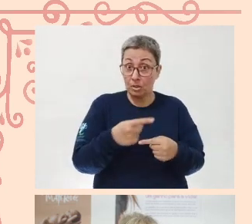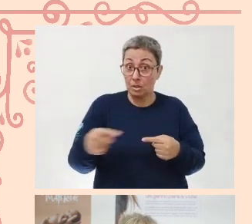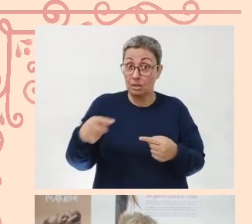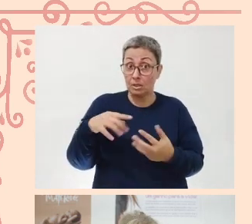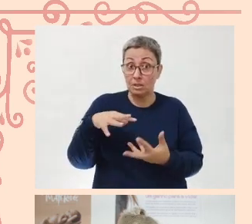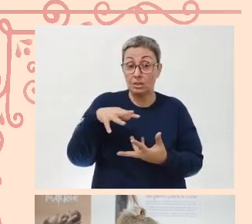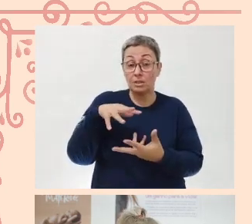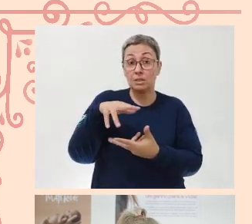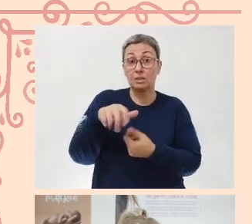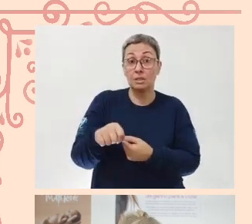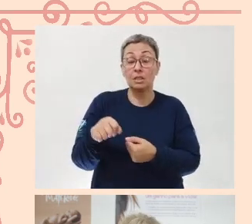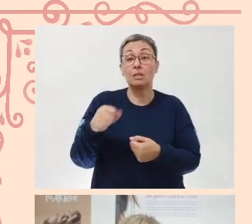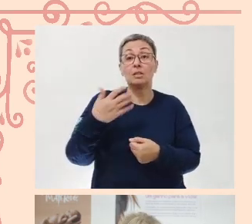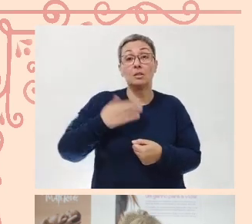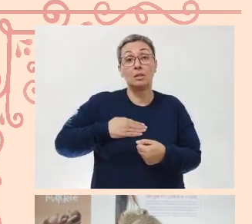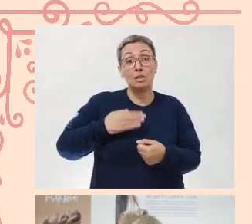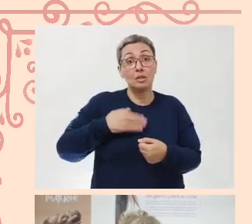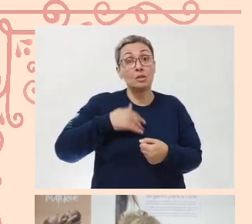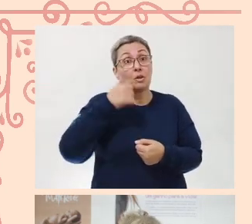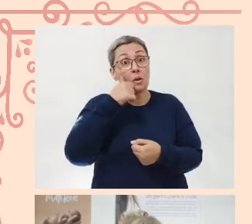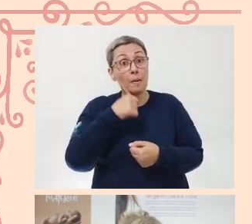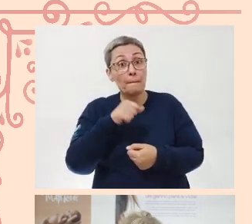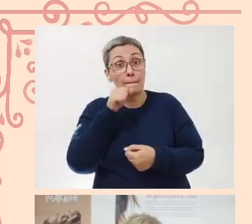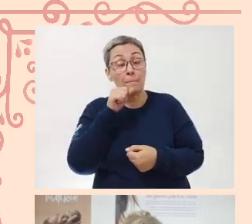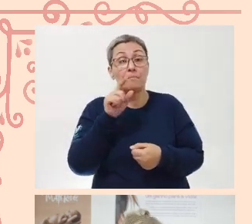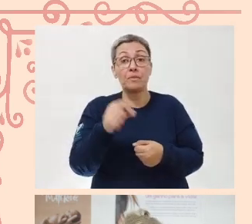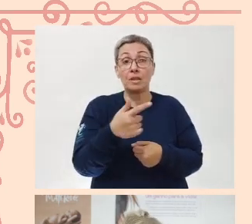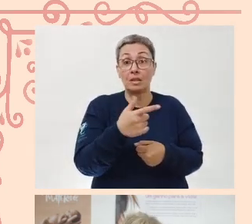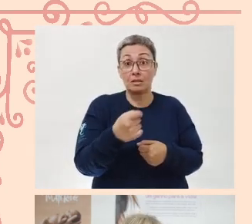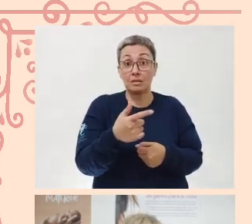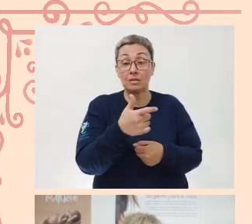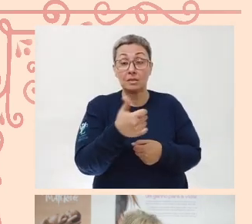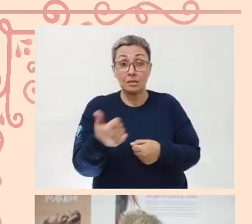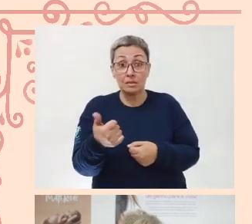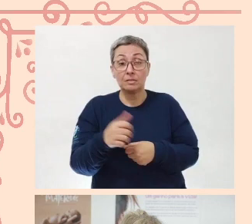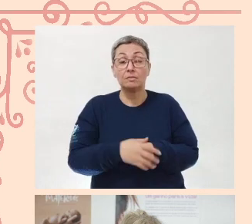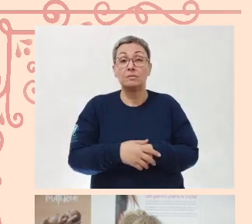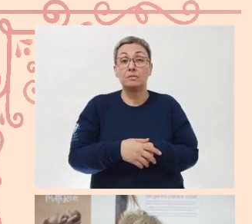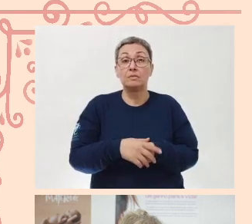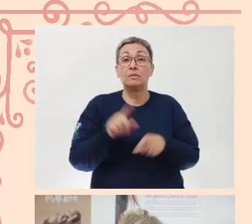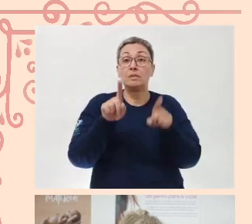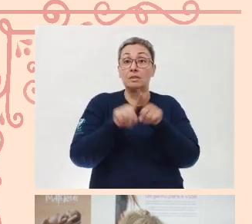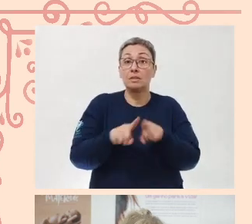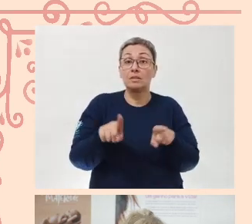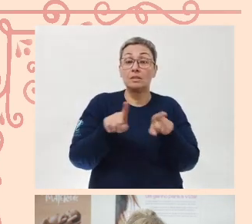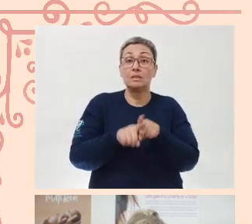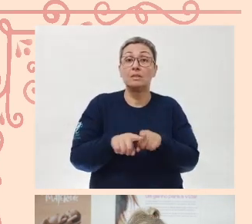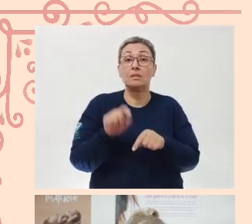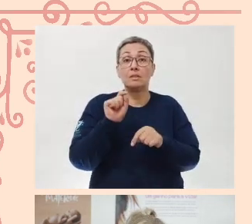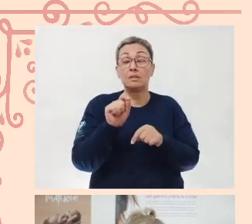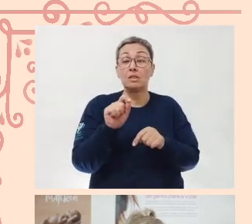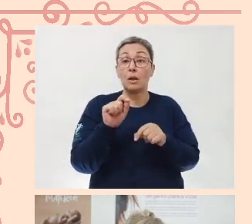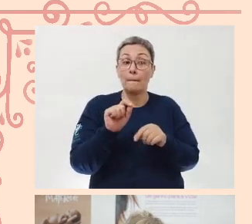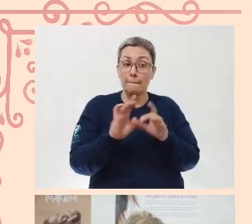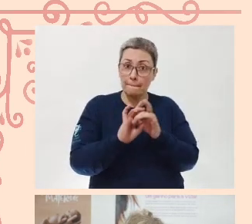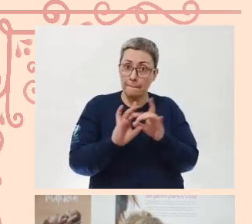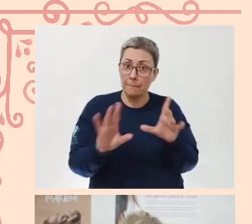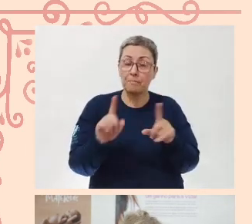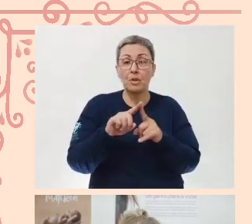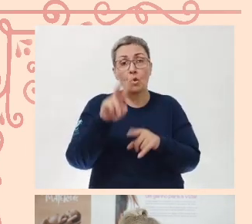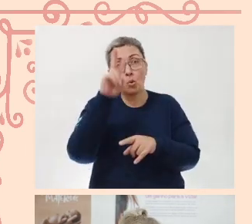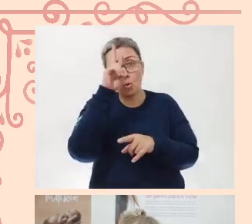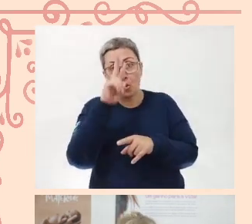da Semana Mundial do Aleitamento Materno 2021 também